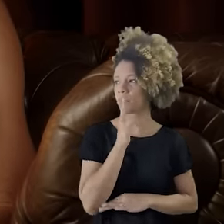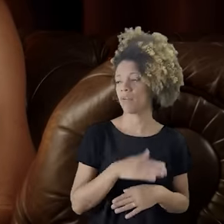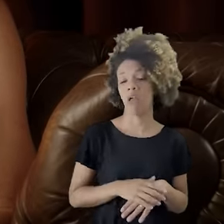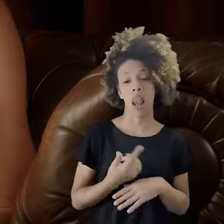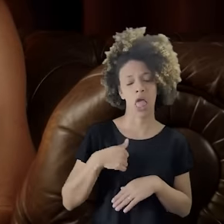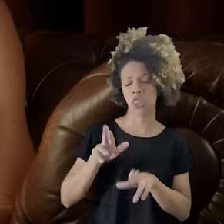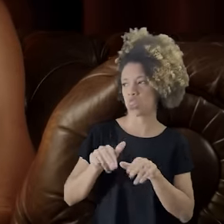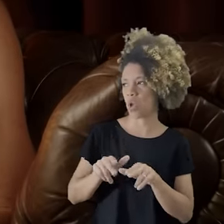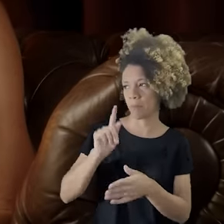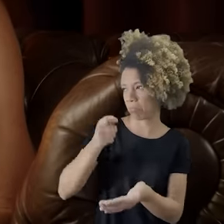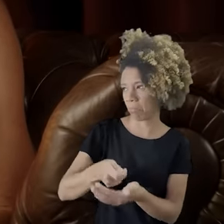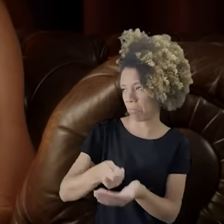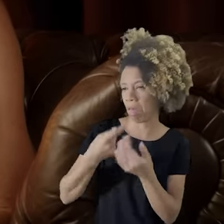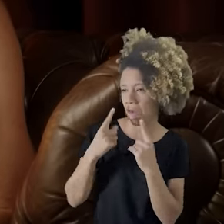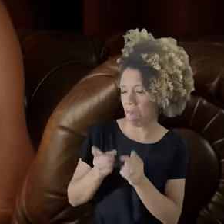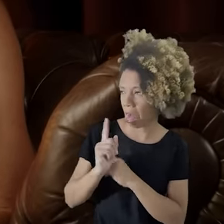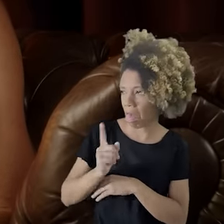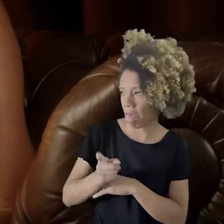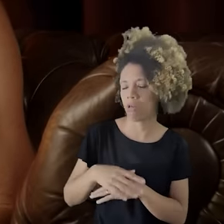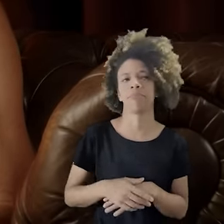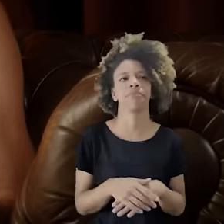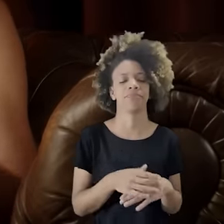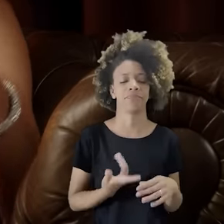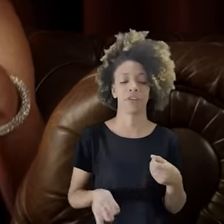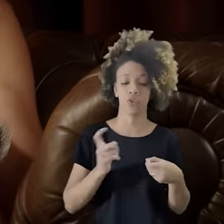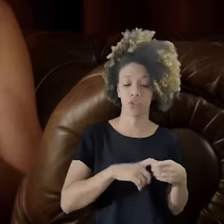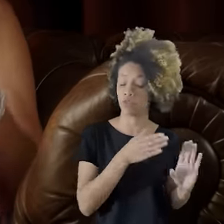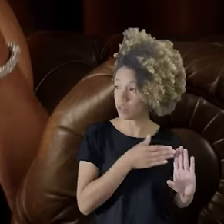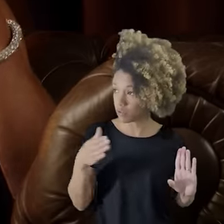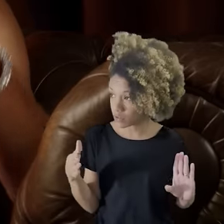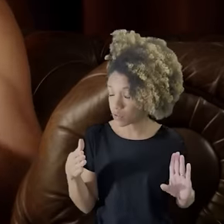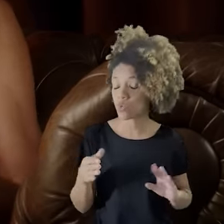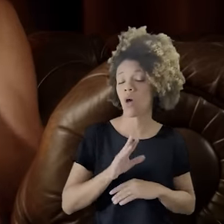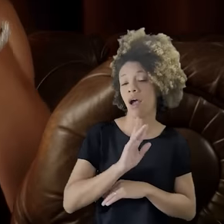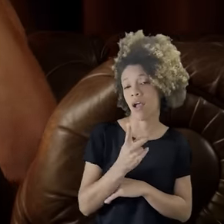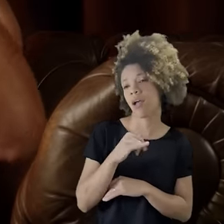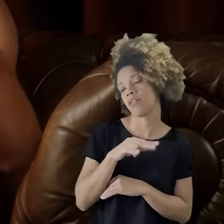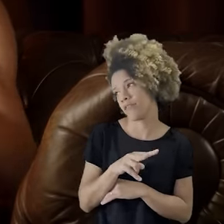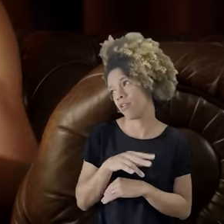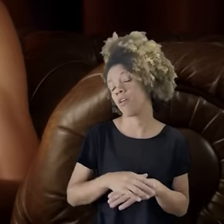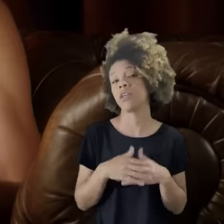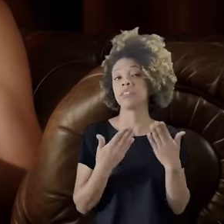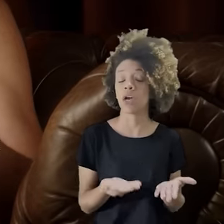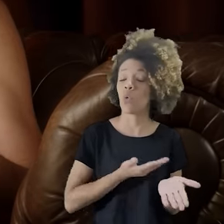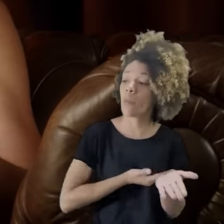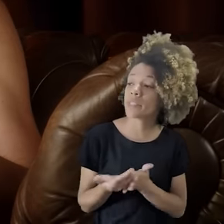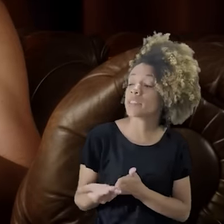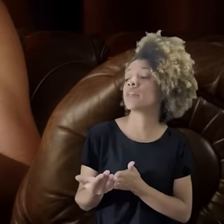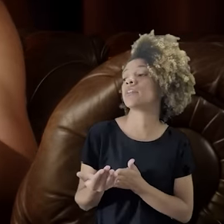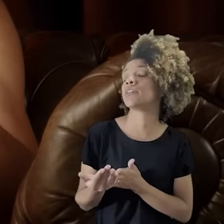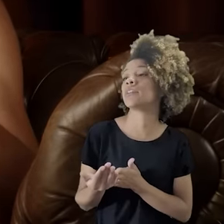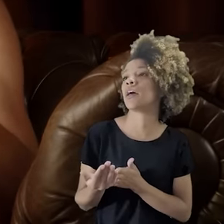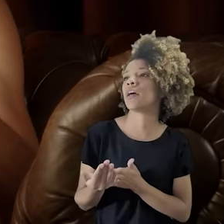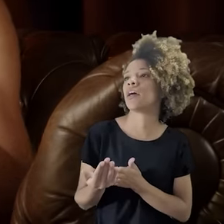ela nunca mais falou aí Essa época do HIV essas coisas eu peguei comecei